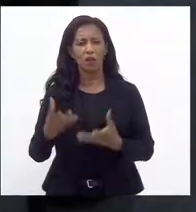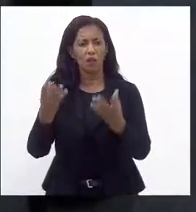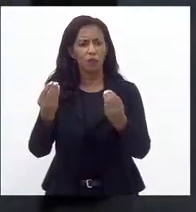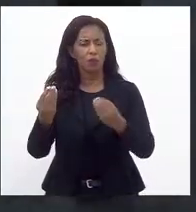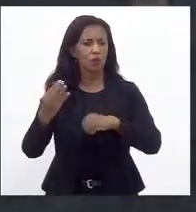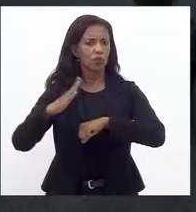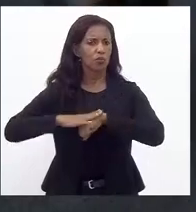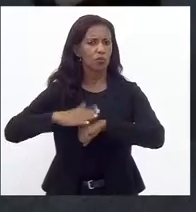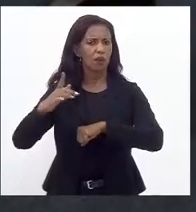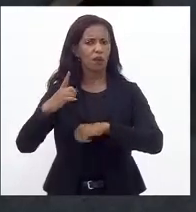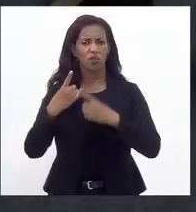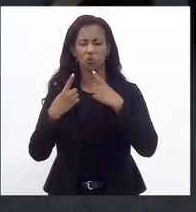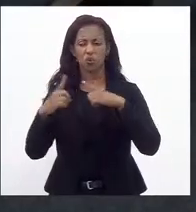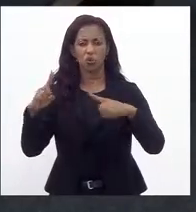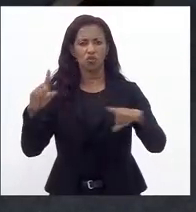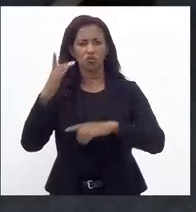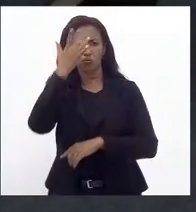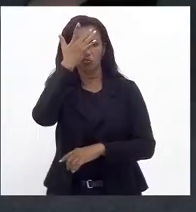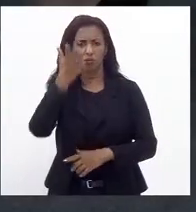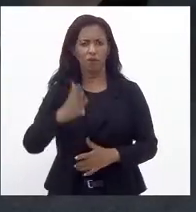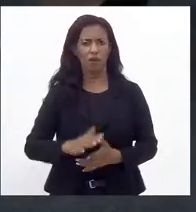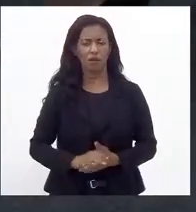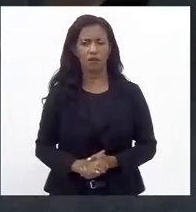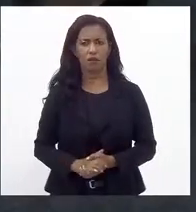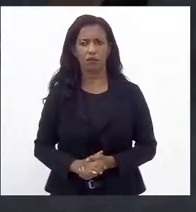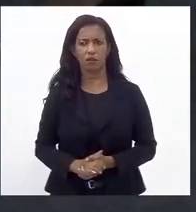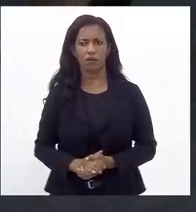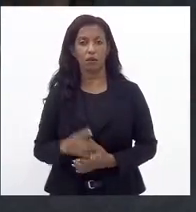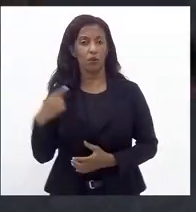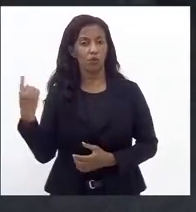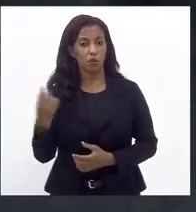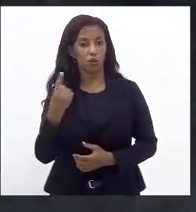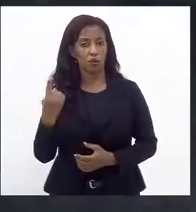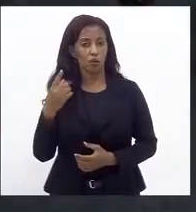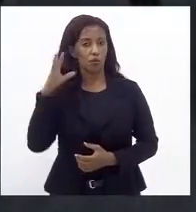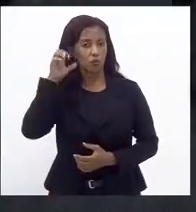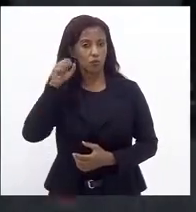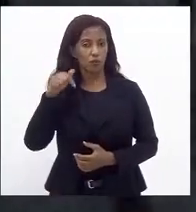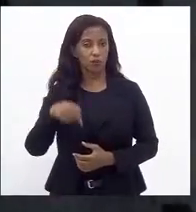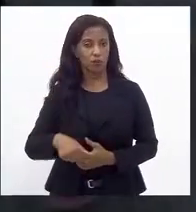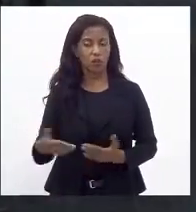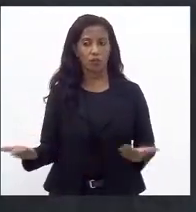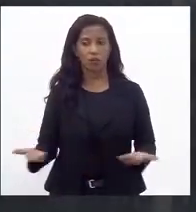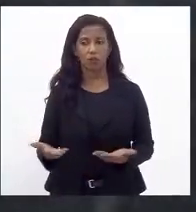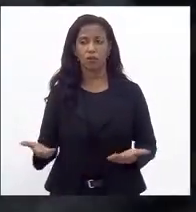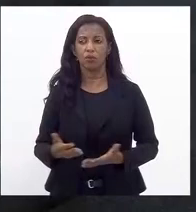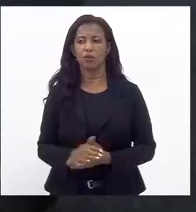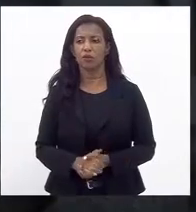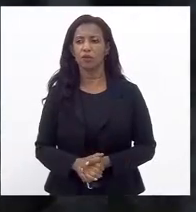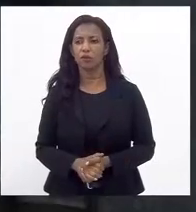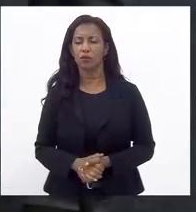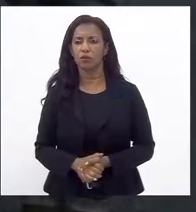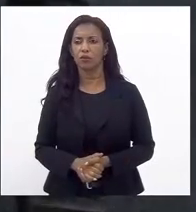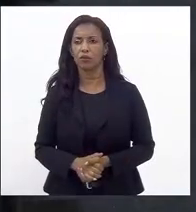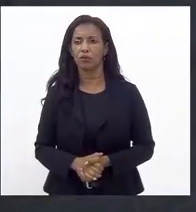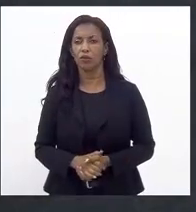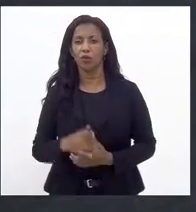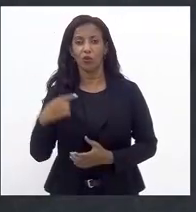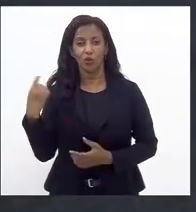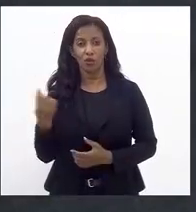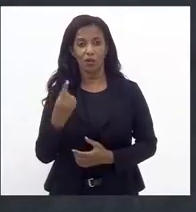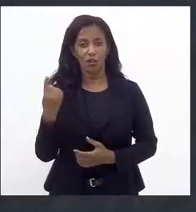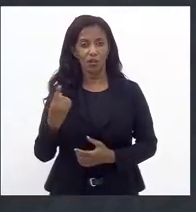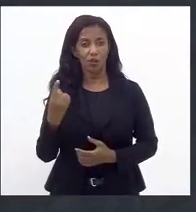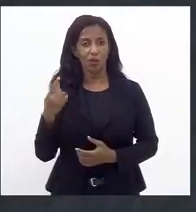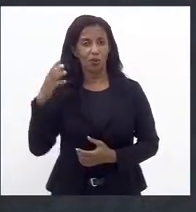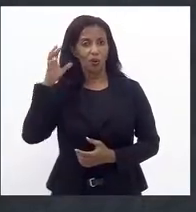muito mais do que eu discurso fácil o que nós ouvimos aqui hoje e o que nós não vimos